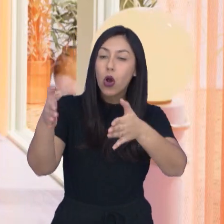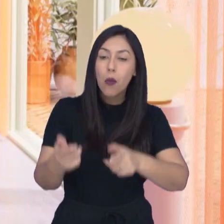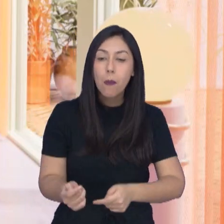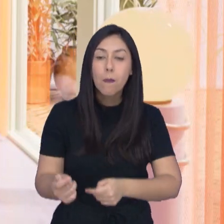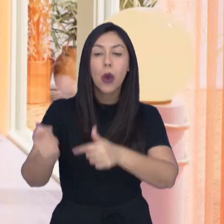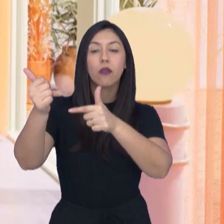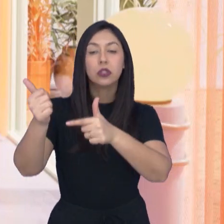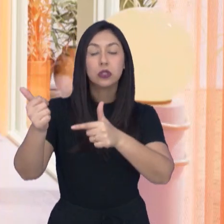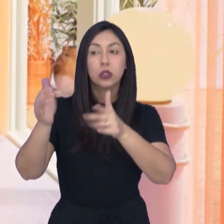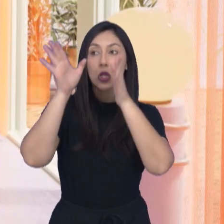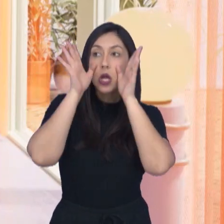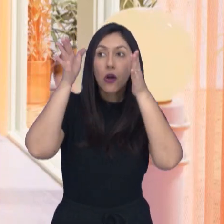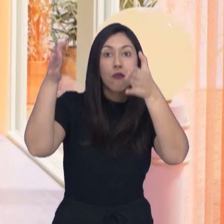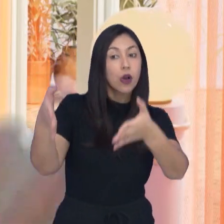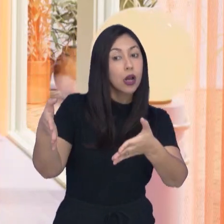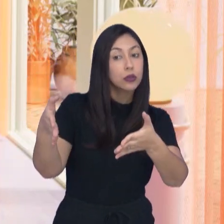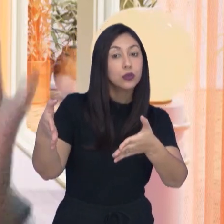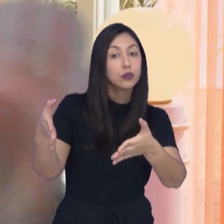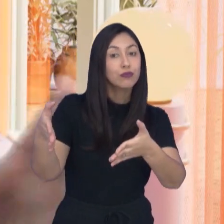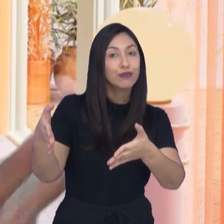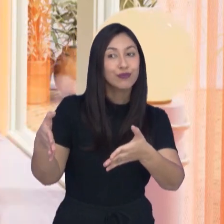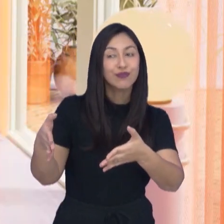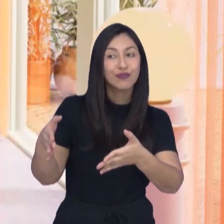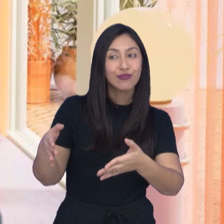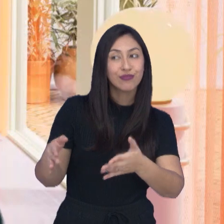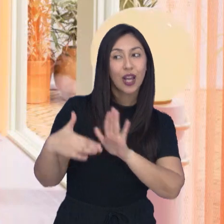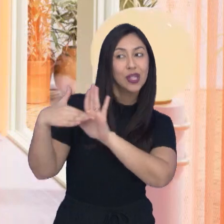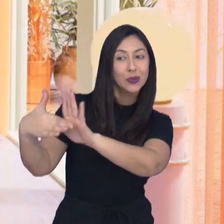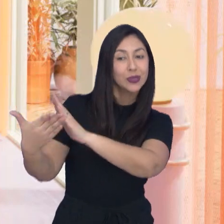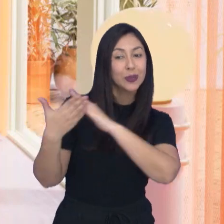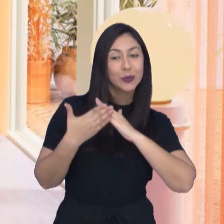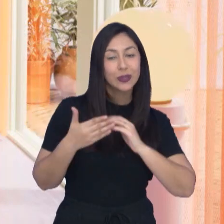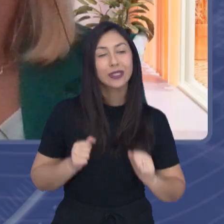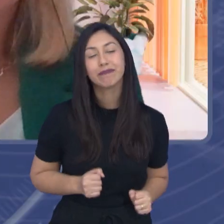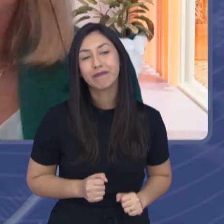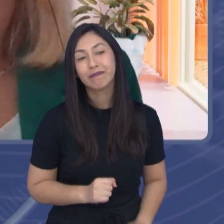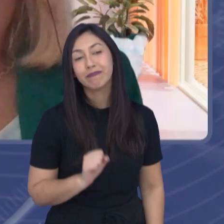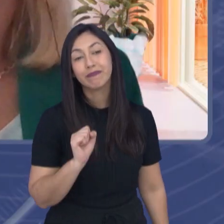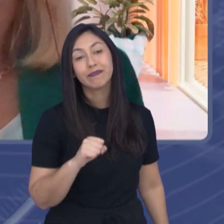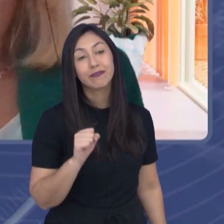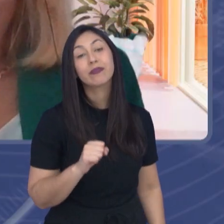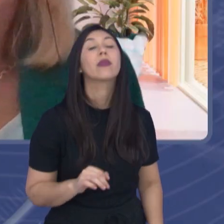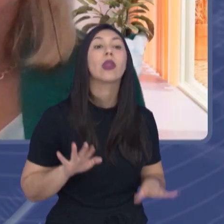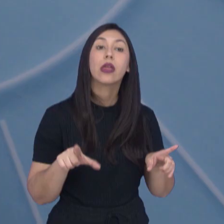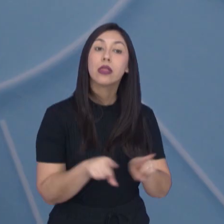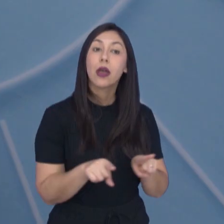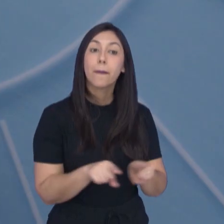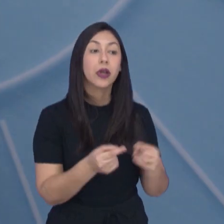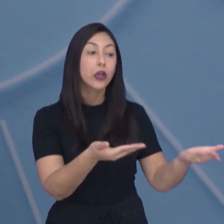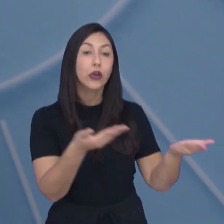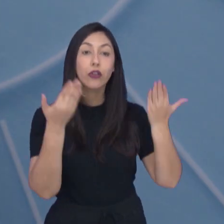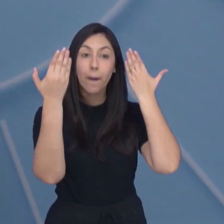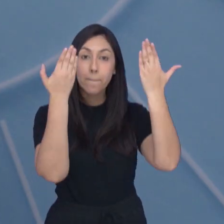já pensando, né, que é um ganha-ganha, empresa e profissional. Sem dúvida. Olha só, a gente convidou também a